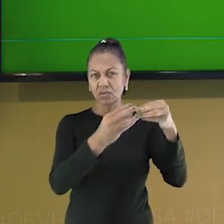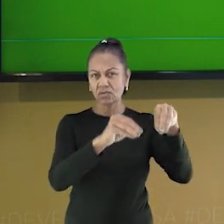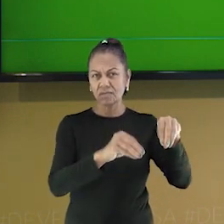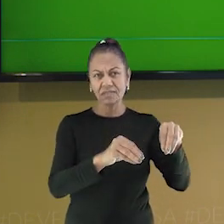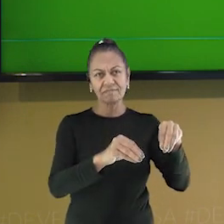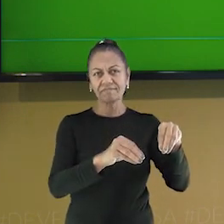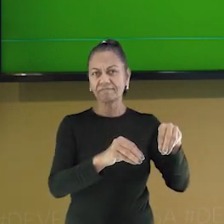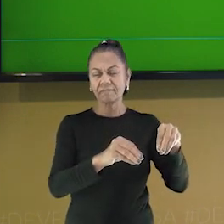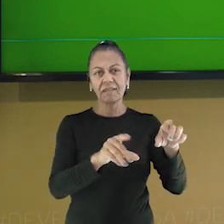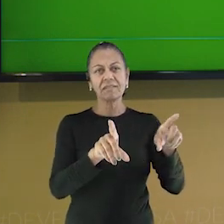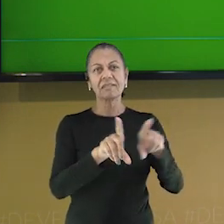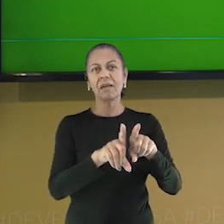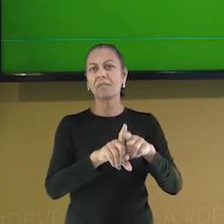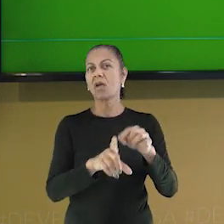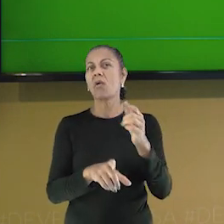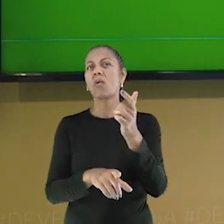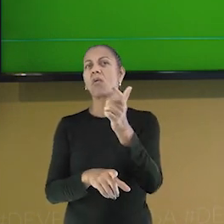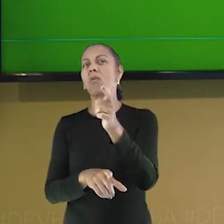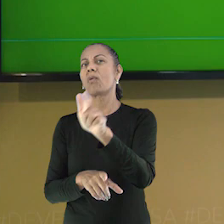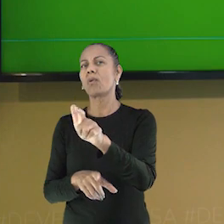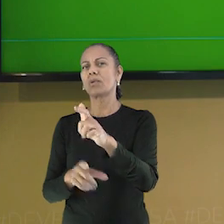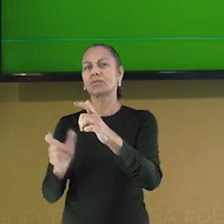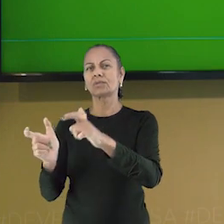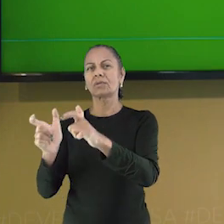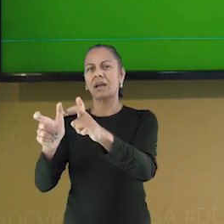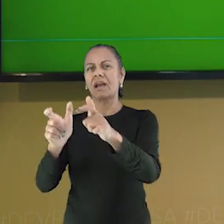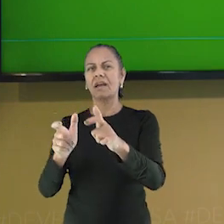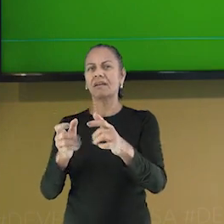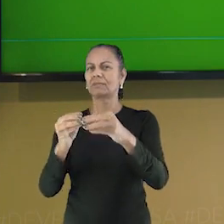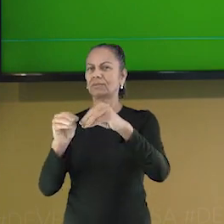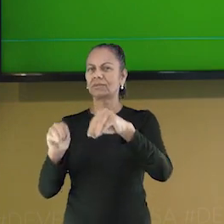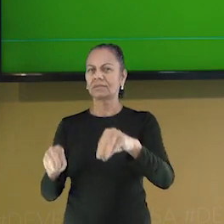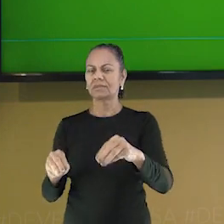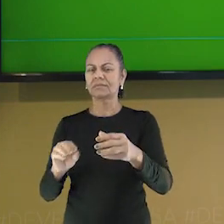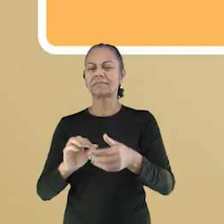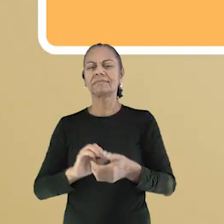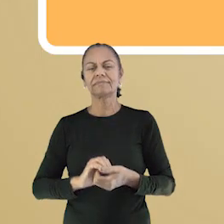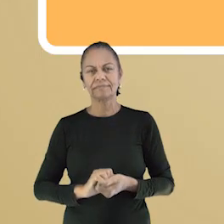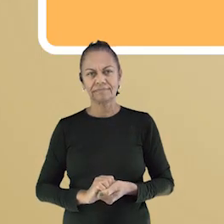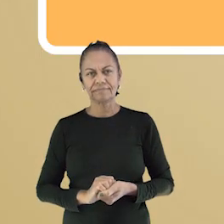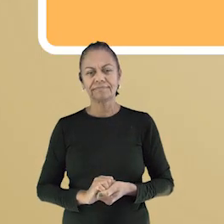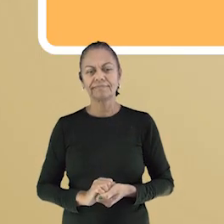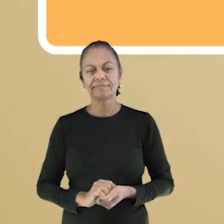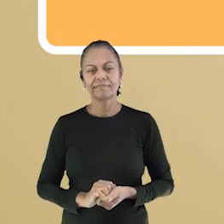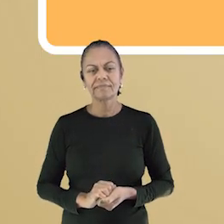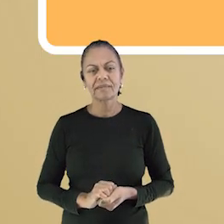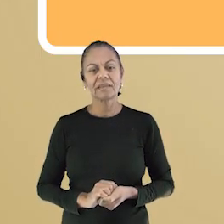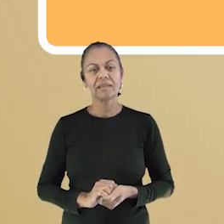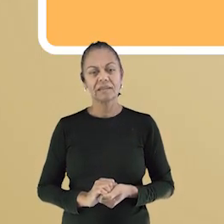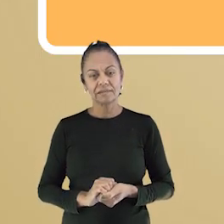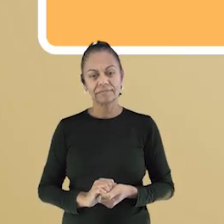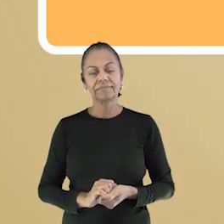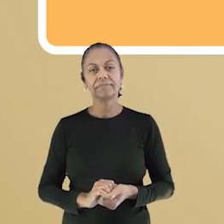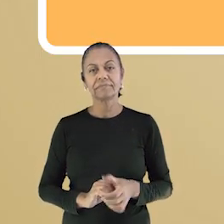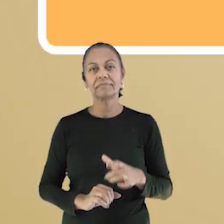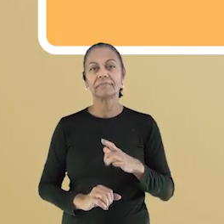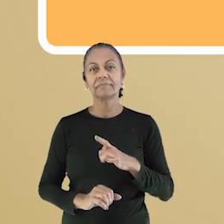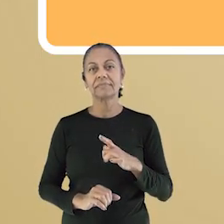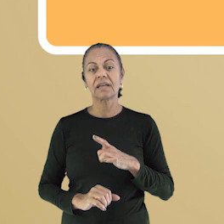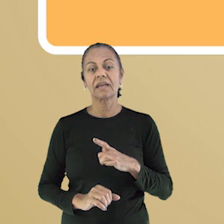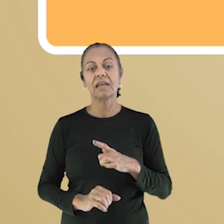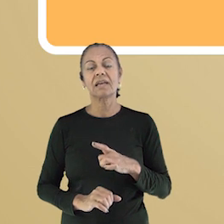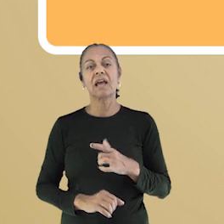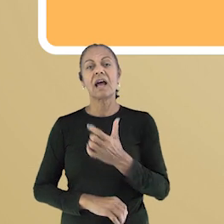Ou seja, não estão restritos àquele momento, àquela região. Um deles tem ligação com a ausência da